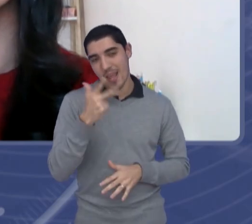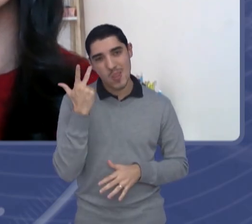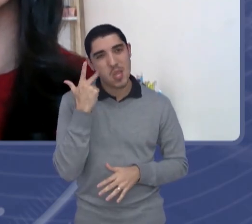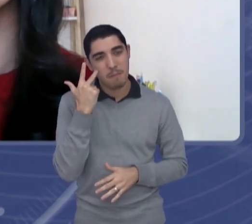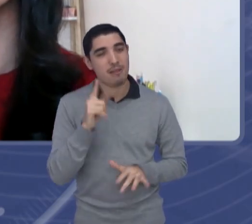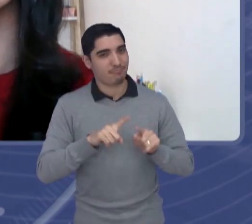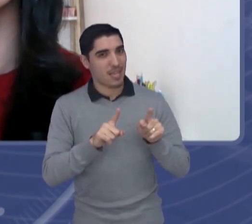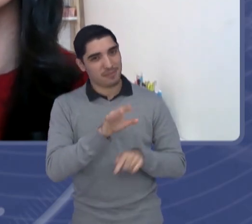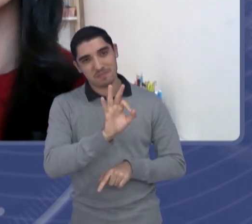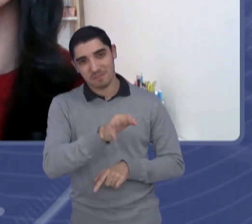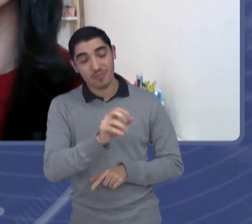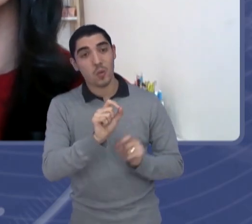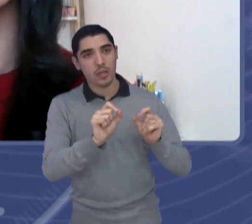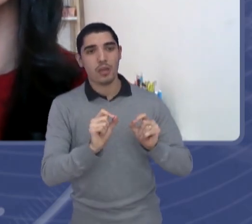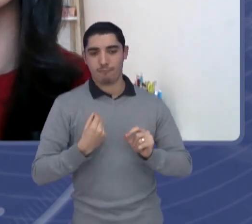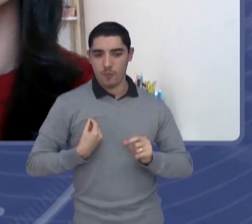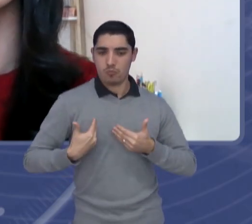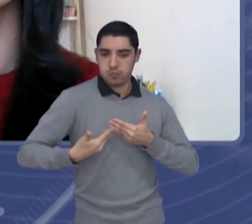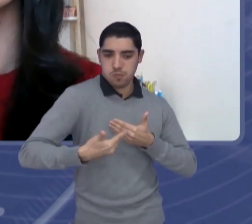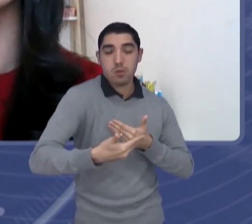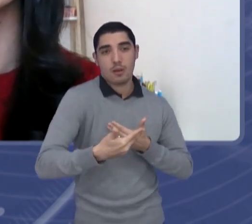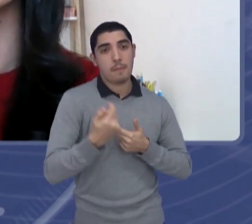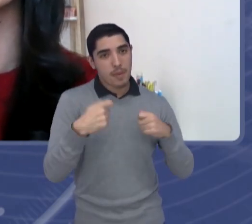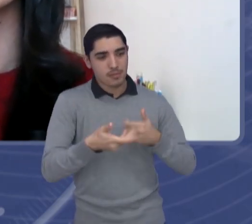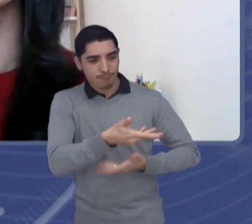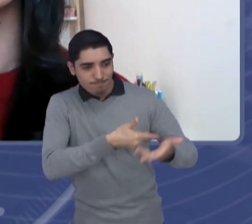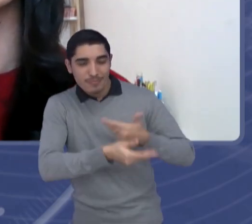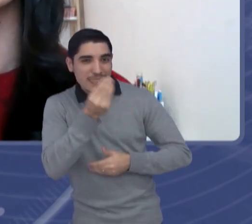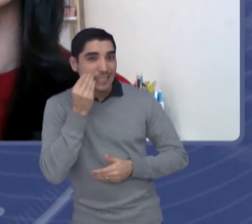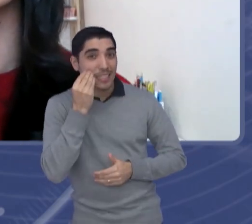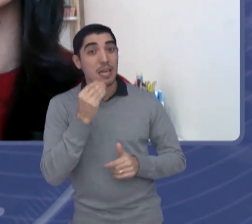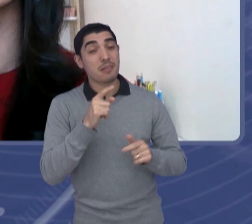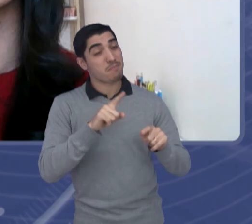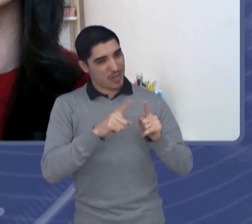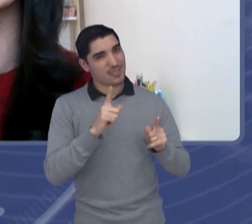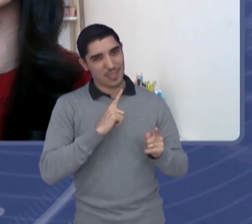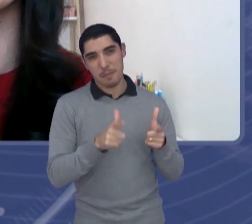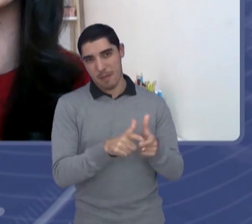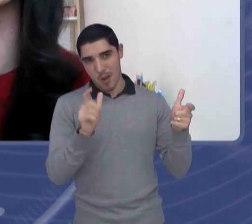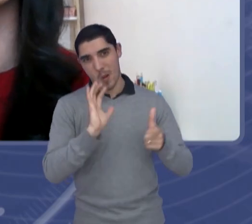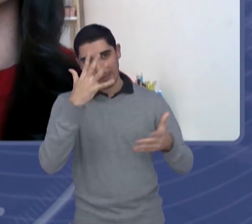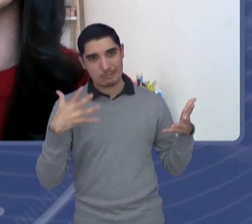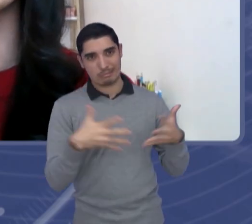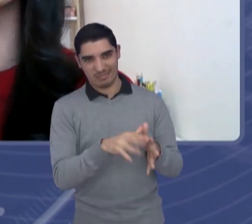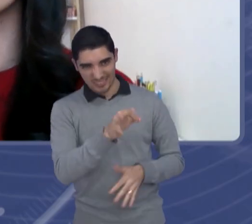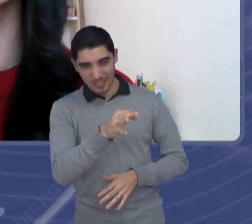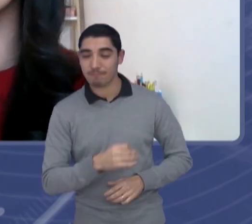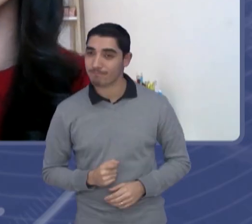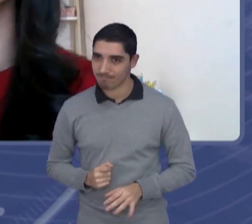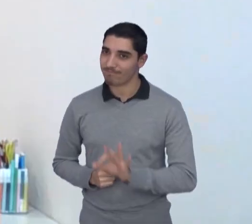realmente, nesse convívio diário, né? Realmente é muito mais fácil de se ter conflito, né? Exatamente, né?